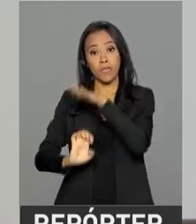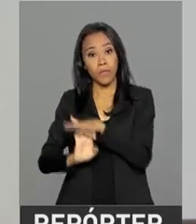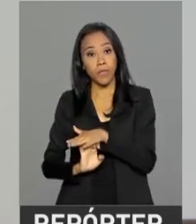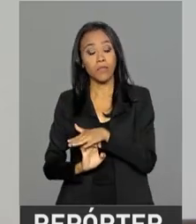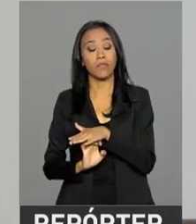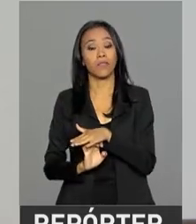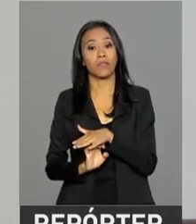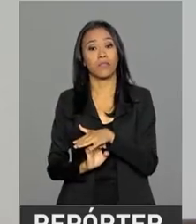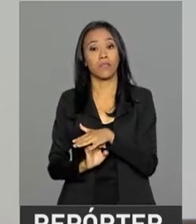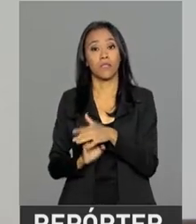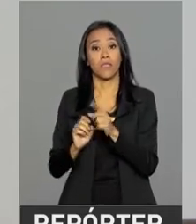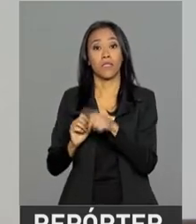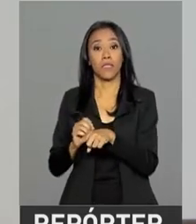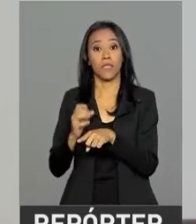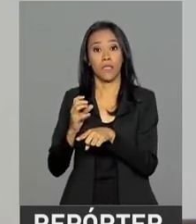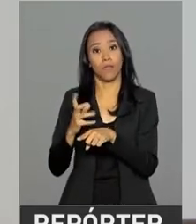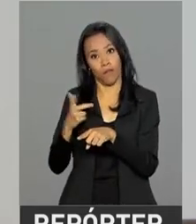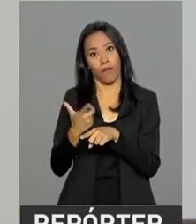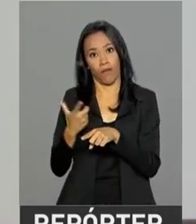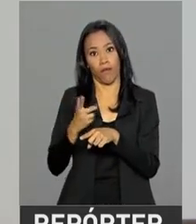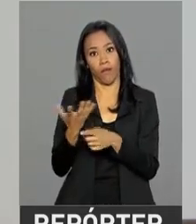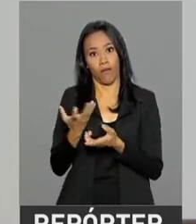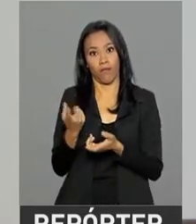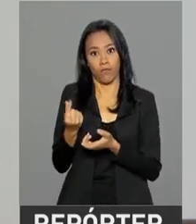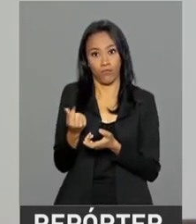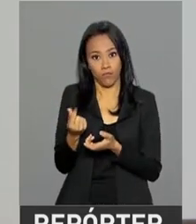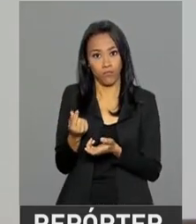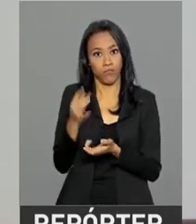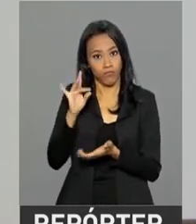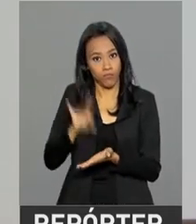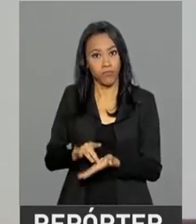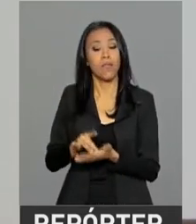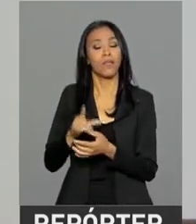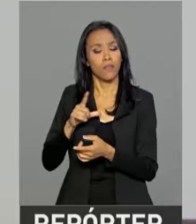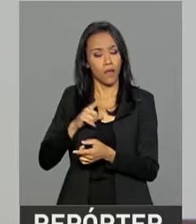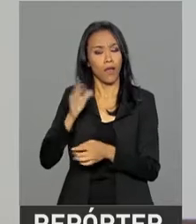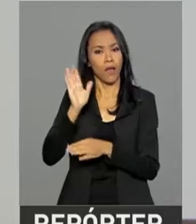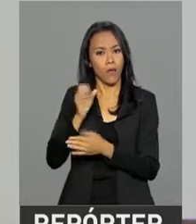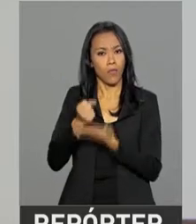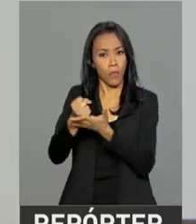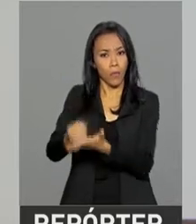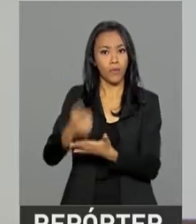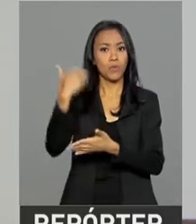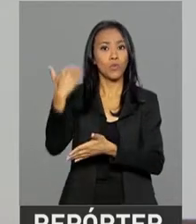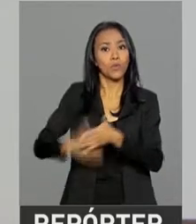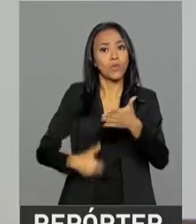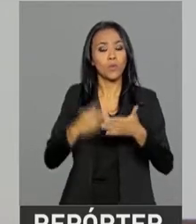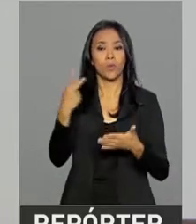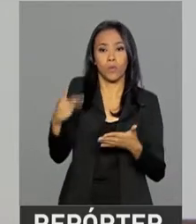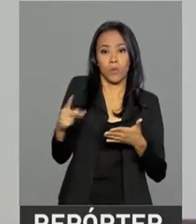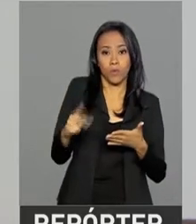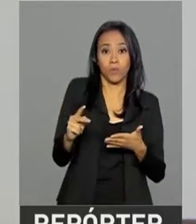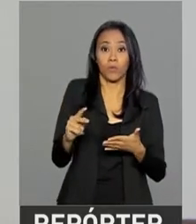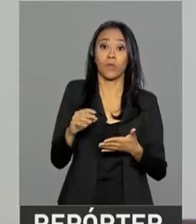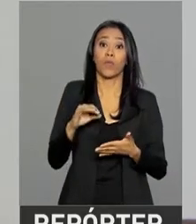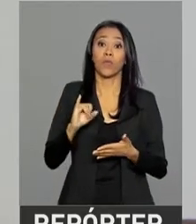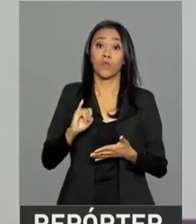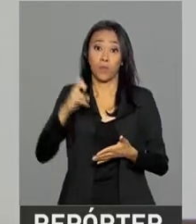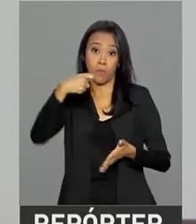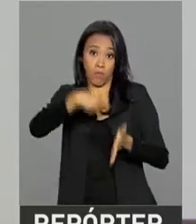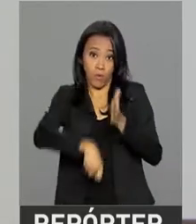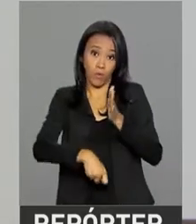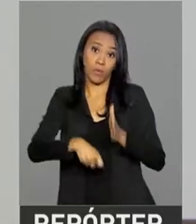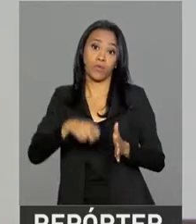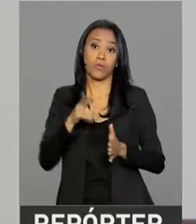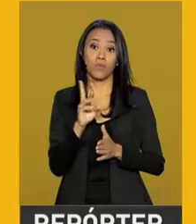pela tributação do lucro real essas empresas ainda têm um benefício de receber um desconto numa invenção do imposto de renda de